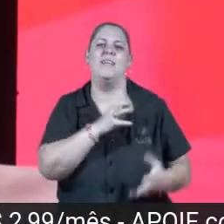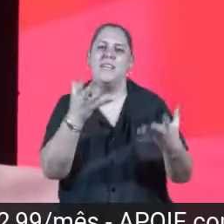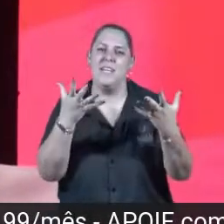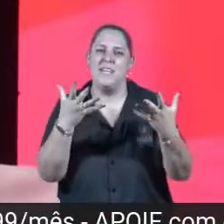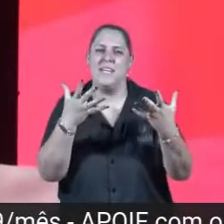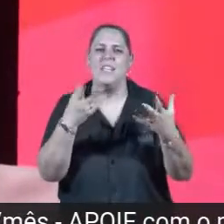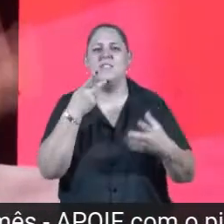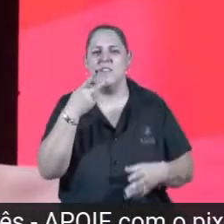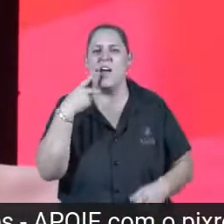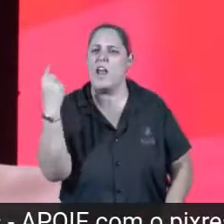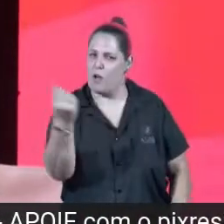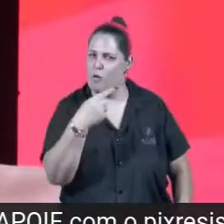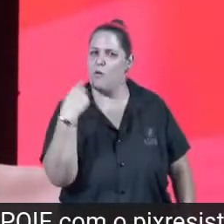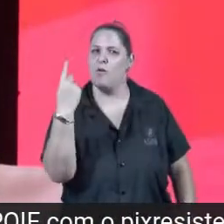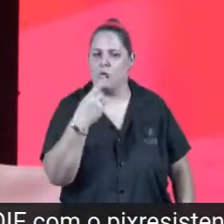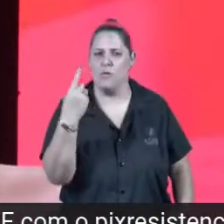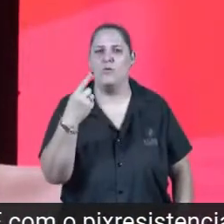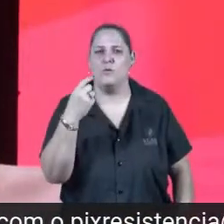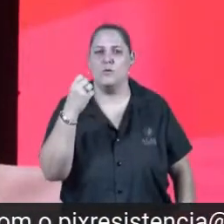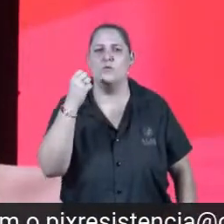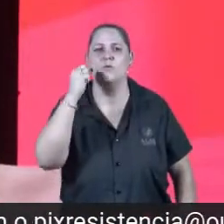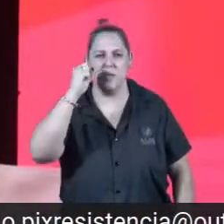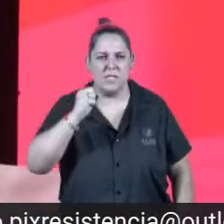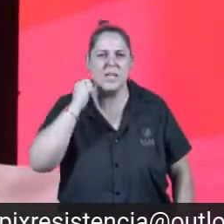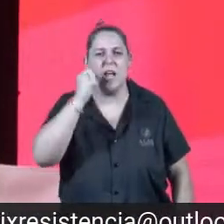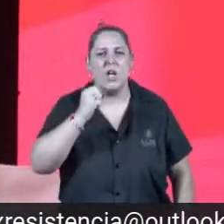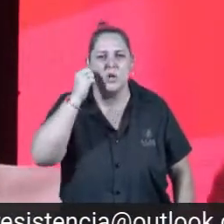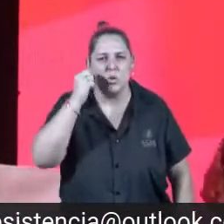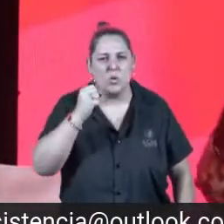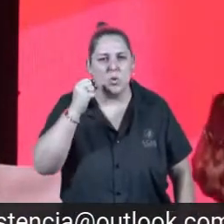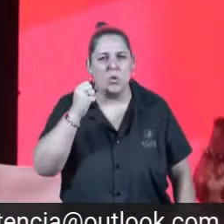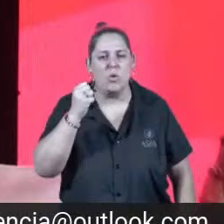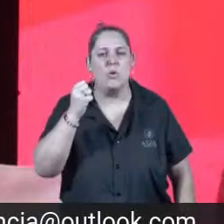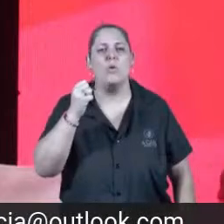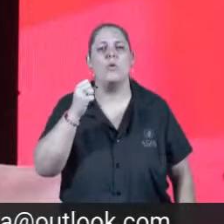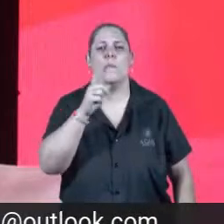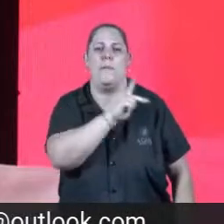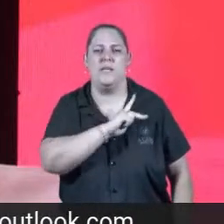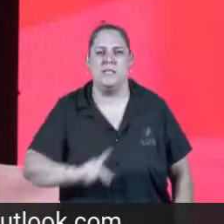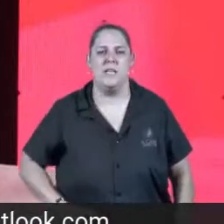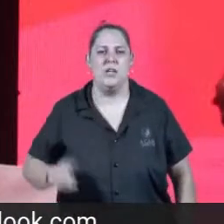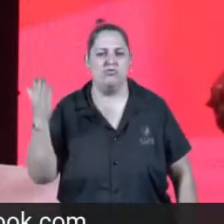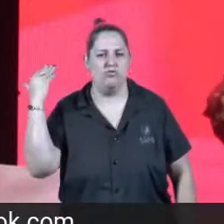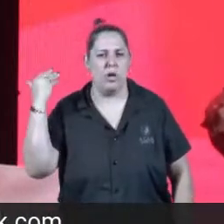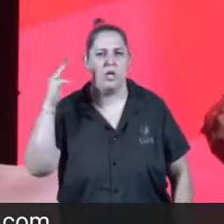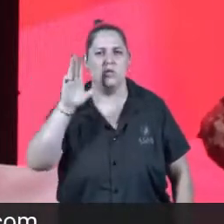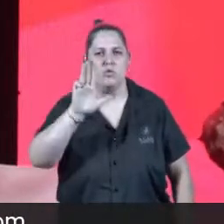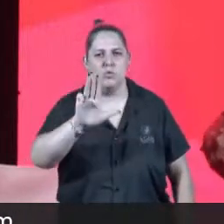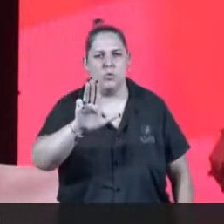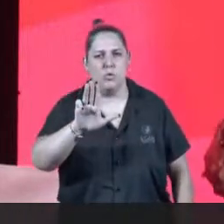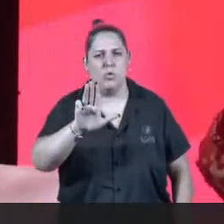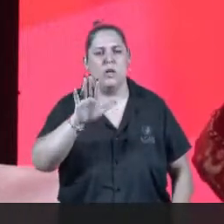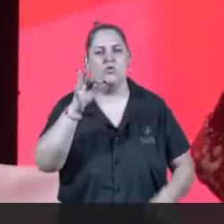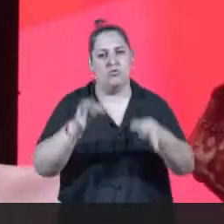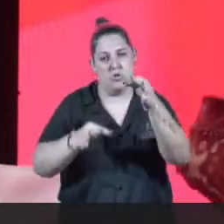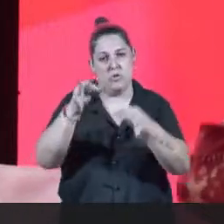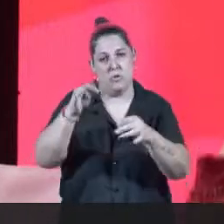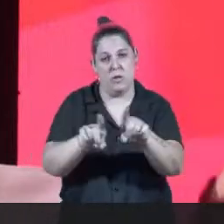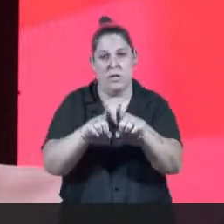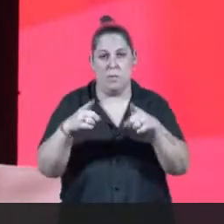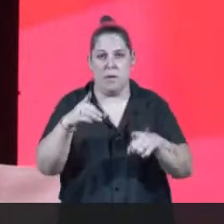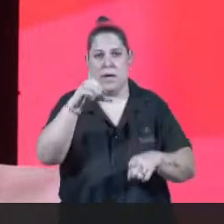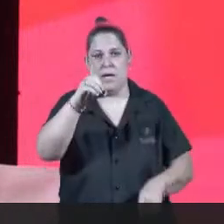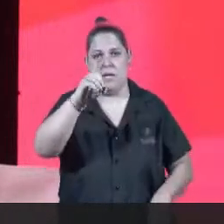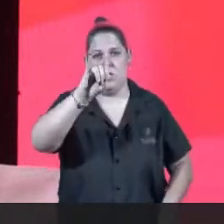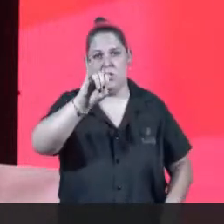mandar um recado para você, senador, para o nosso ex-presidente Lula, inclusive justificando também a nossa presidenta